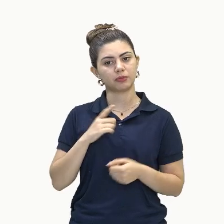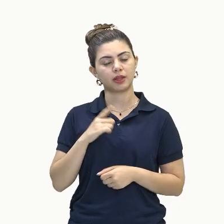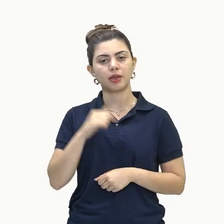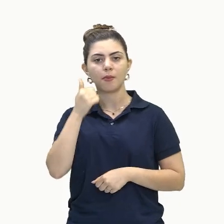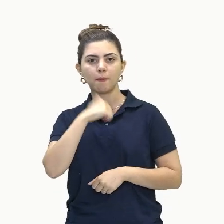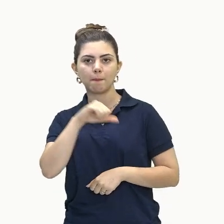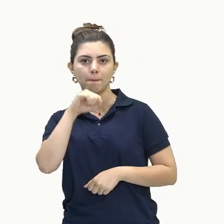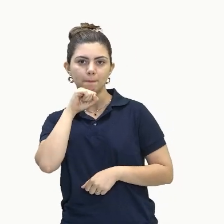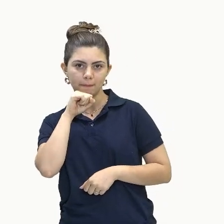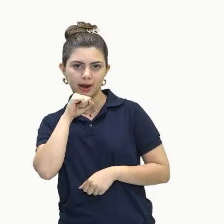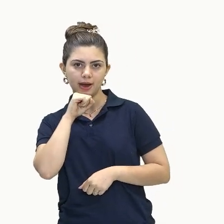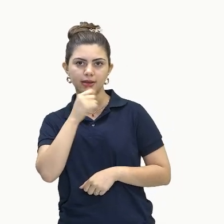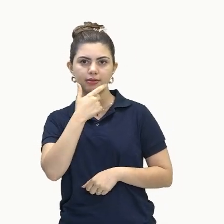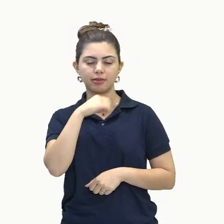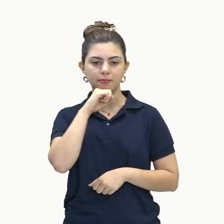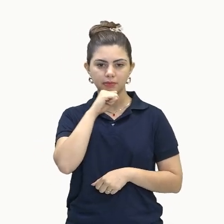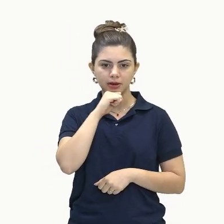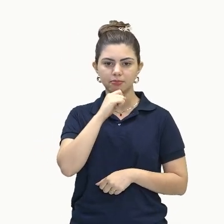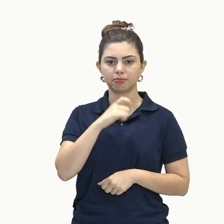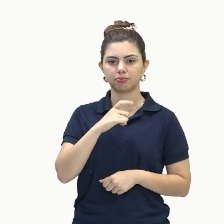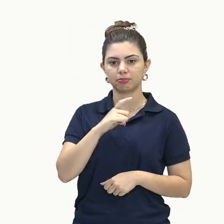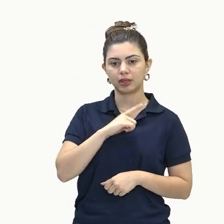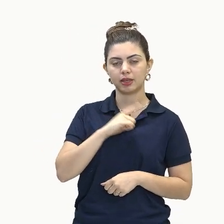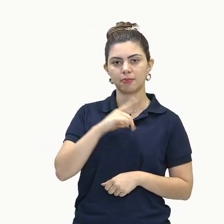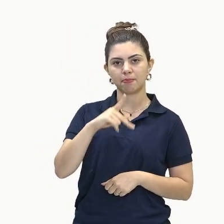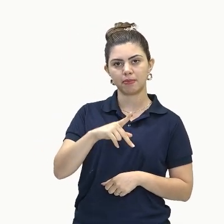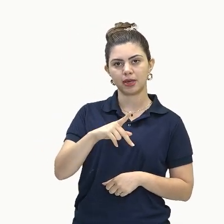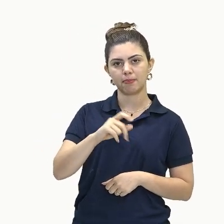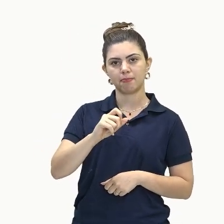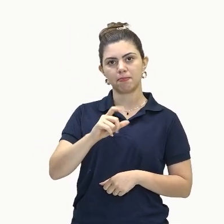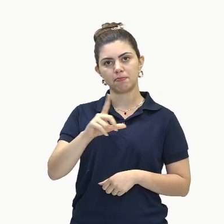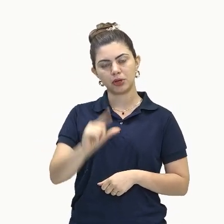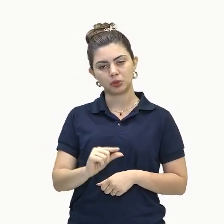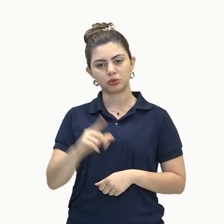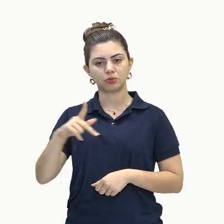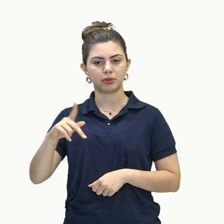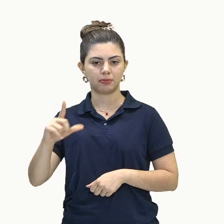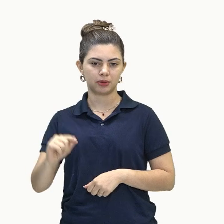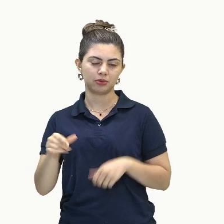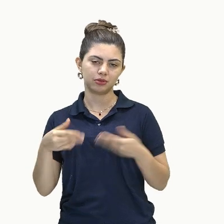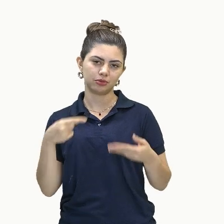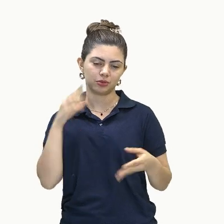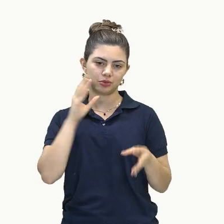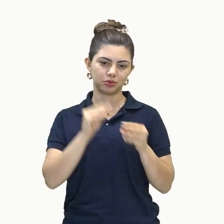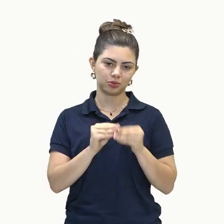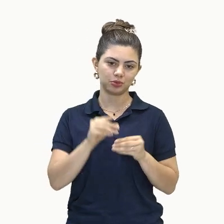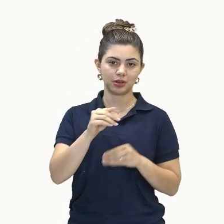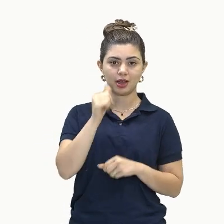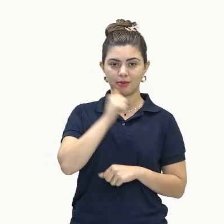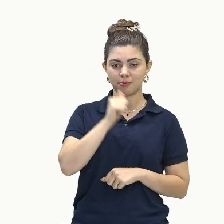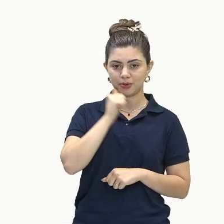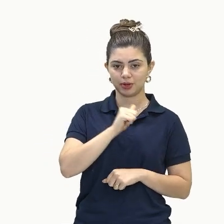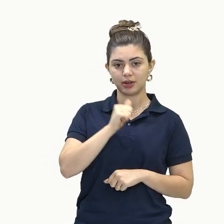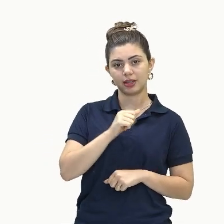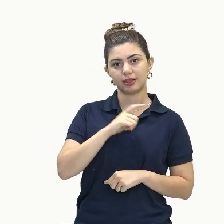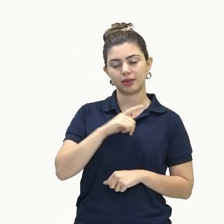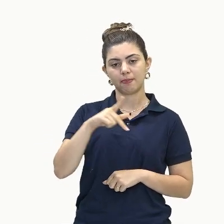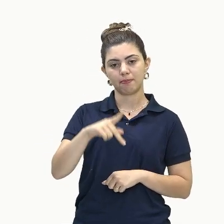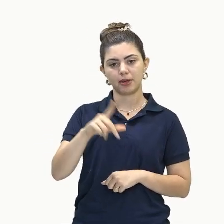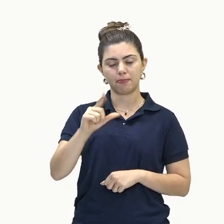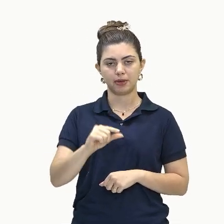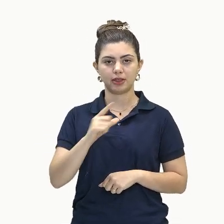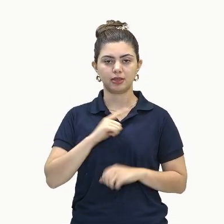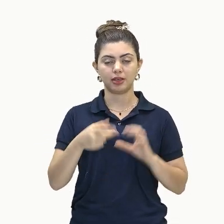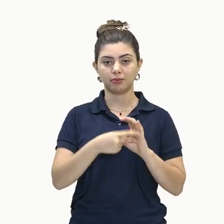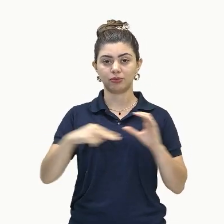e um gene recessivo da mãe, nos levando aqui a descobrir que esta mulher, que é o indivíduo 14, ela é heterozigota